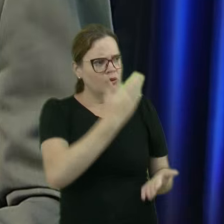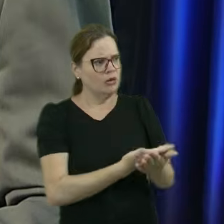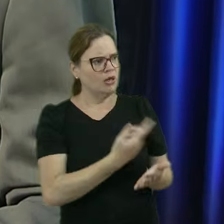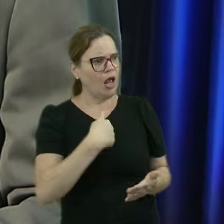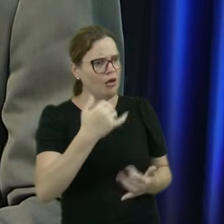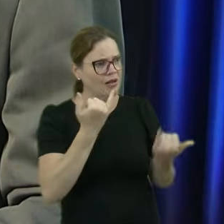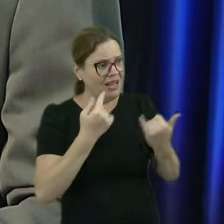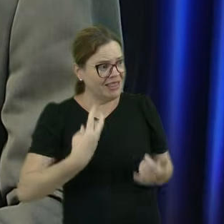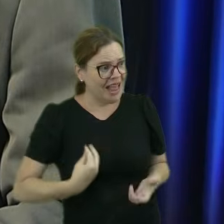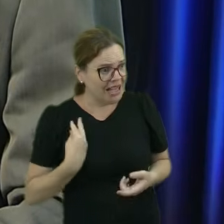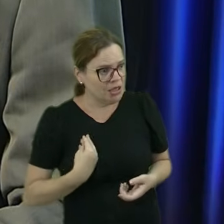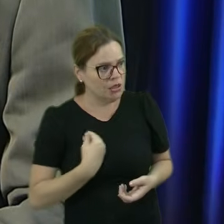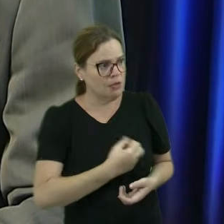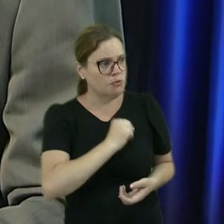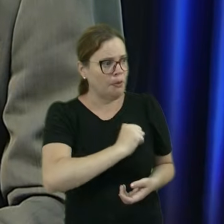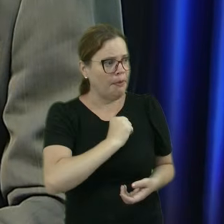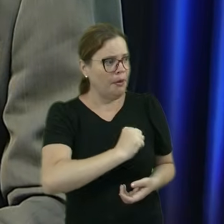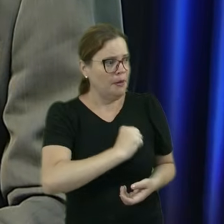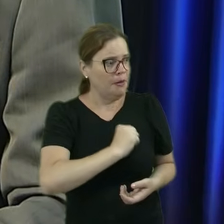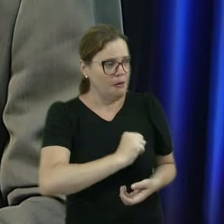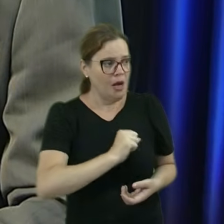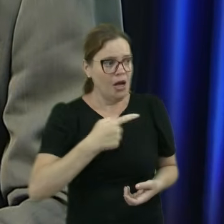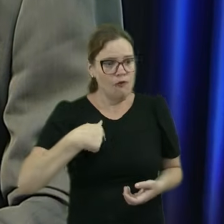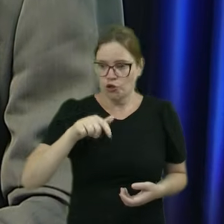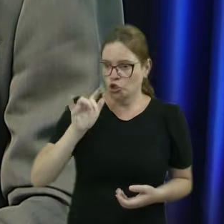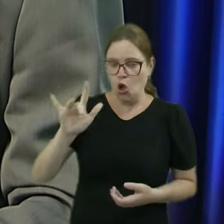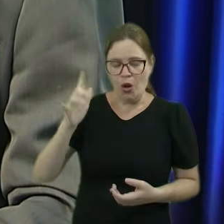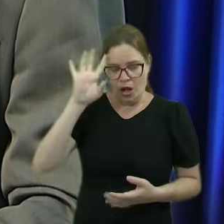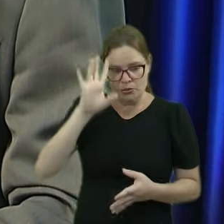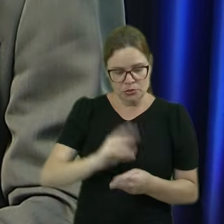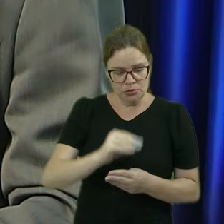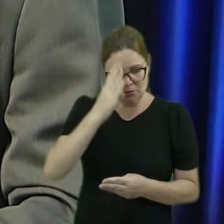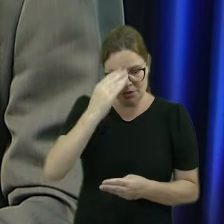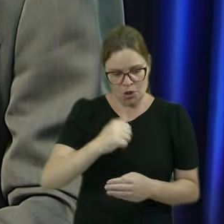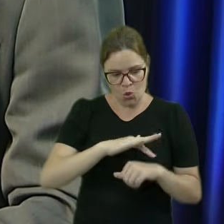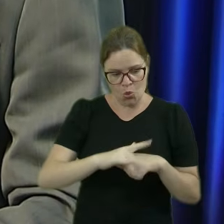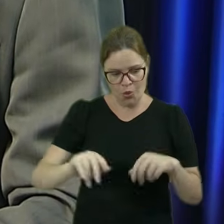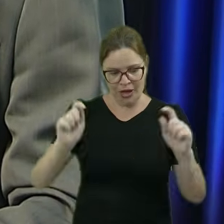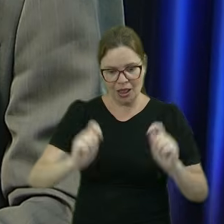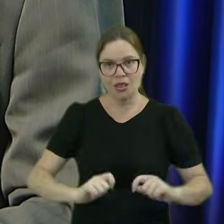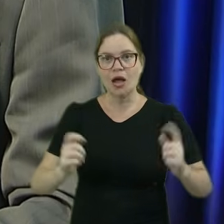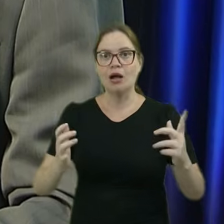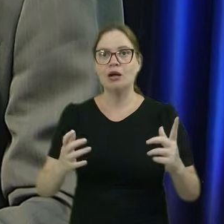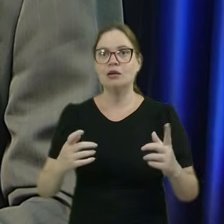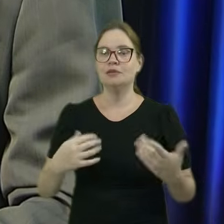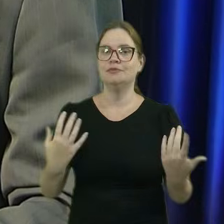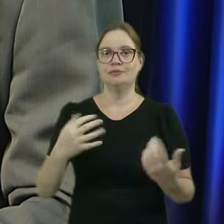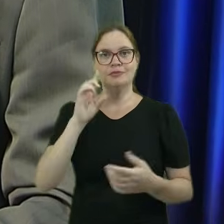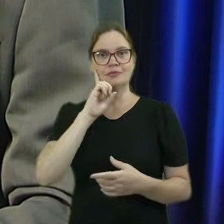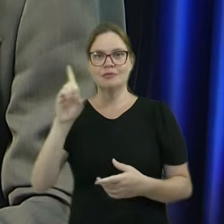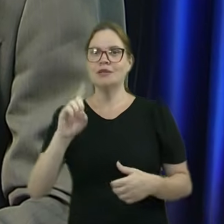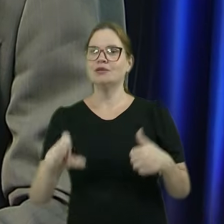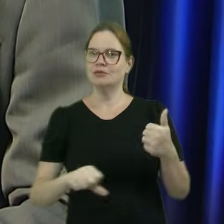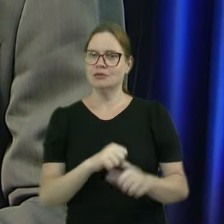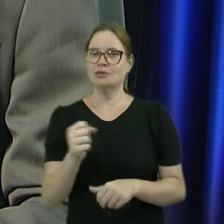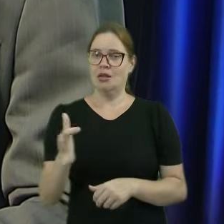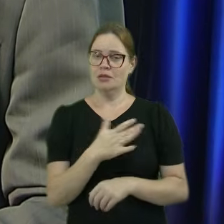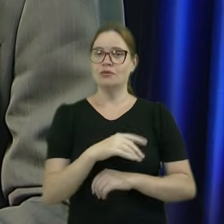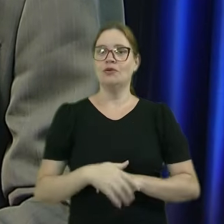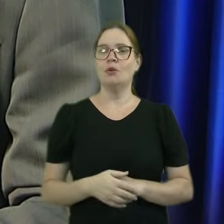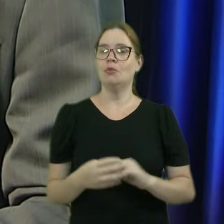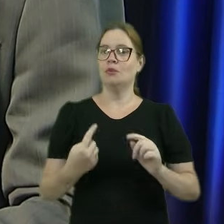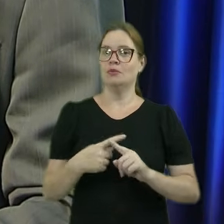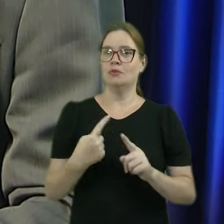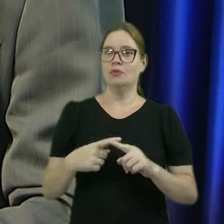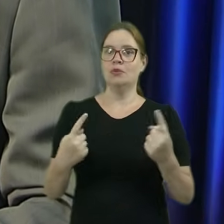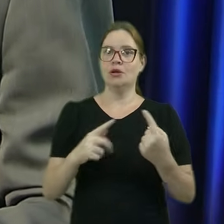e imediatamente ela foi curada. Deus transforma. Enfermo, mesmo enfermo, mas desejoso